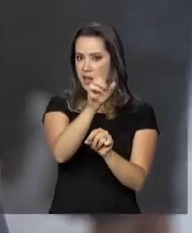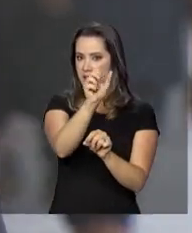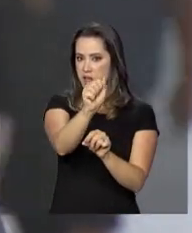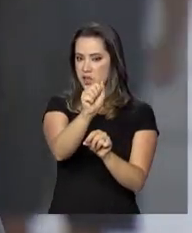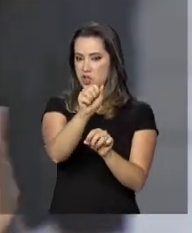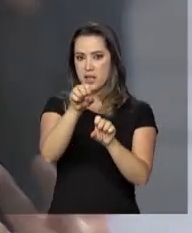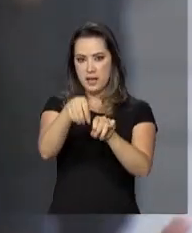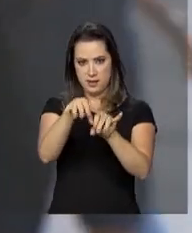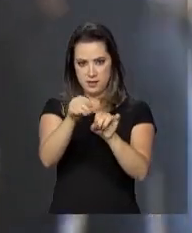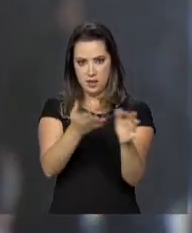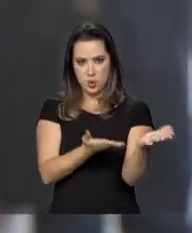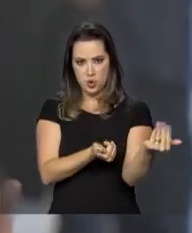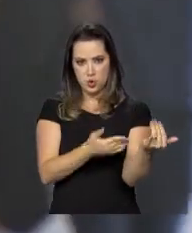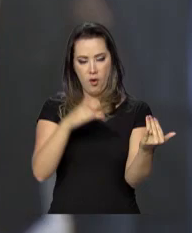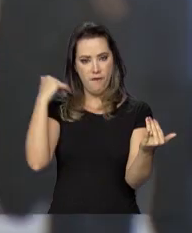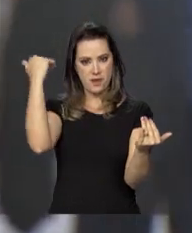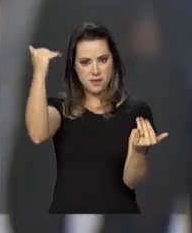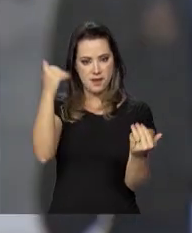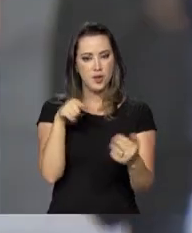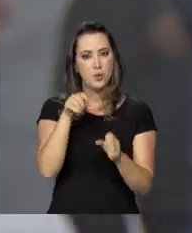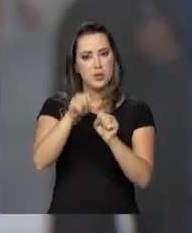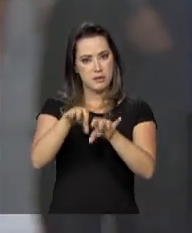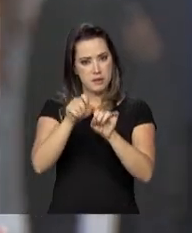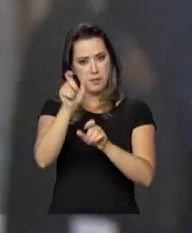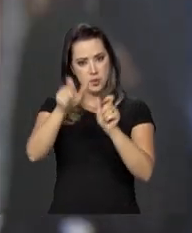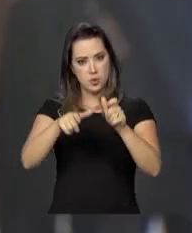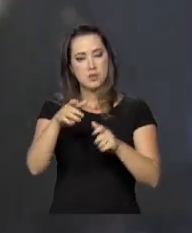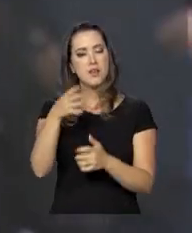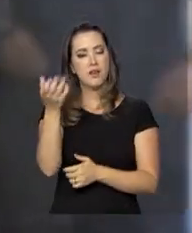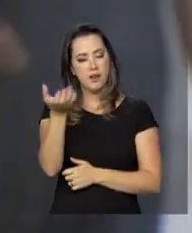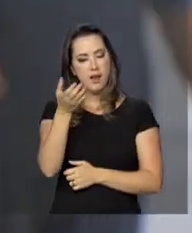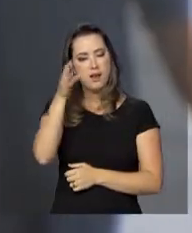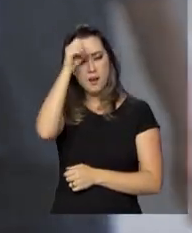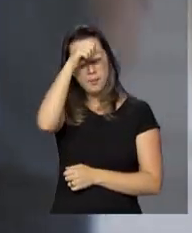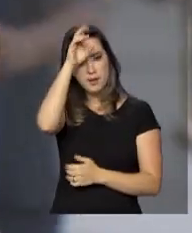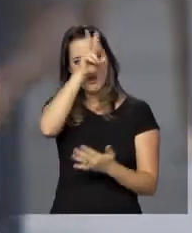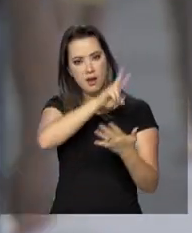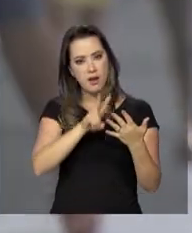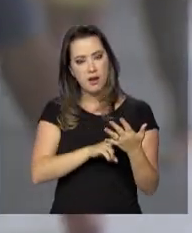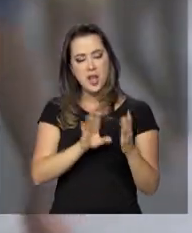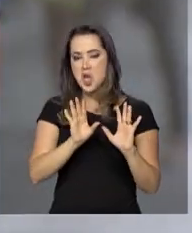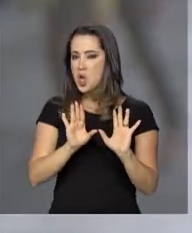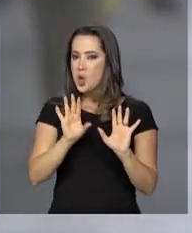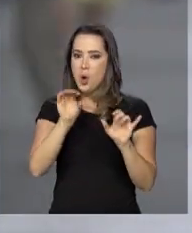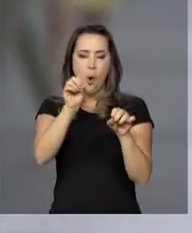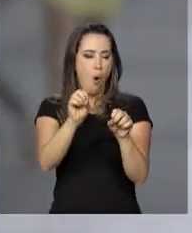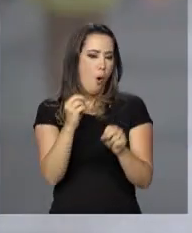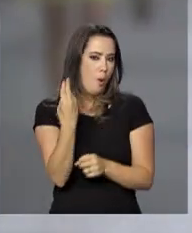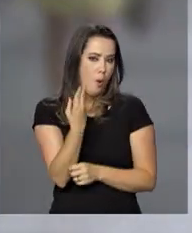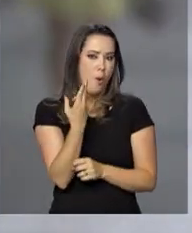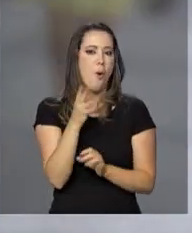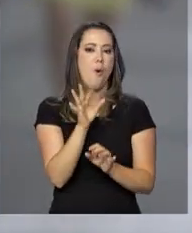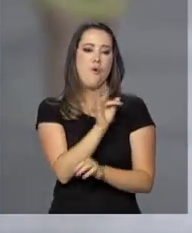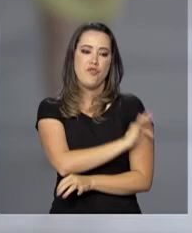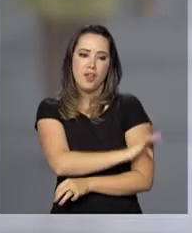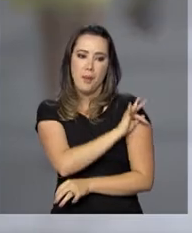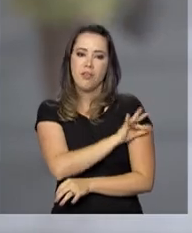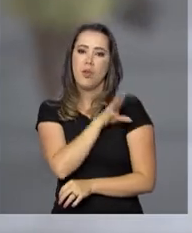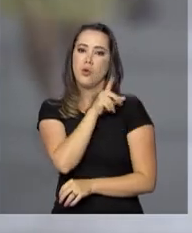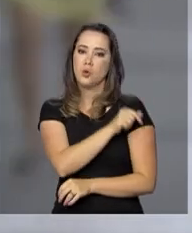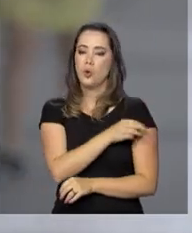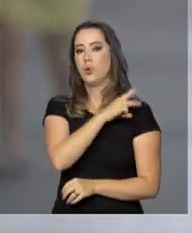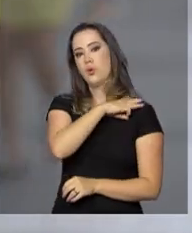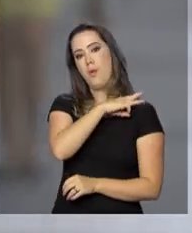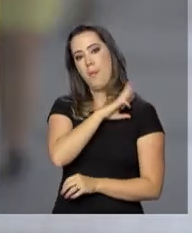apenas aqueles que querem aprender a ler, escrever ou fazer contas, mas também quem pretende concluir o ensino fundamental e o médio em